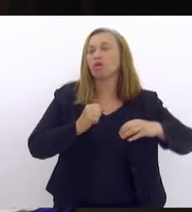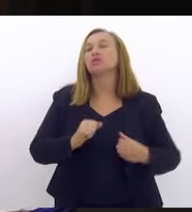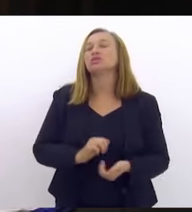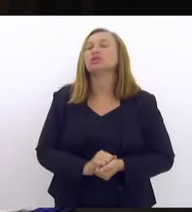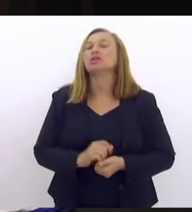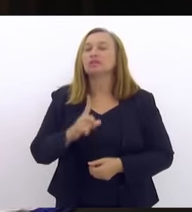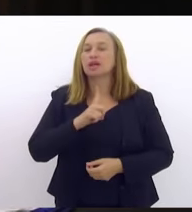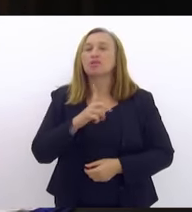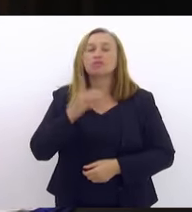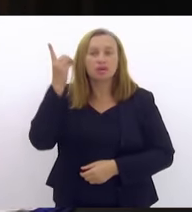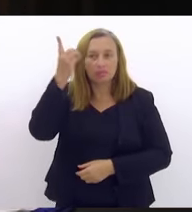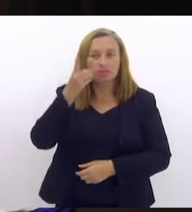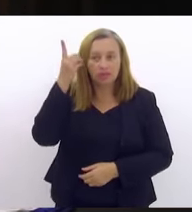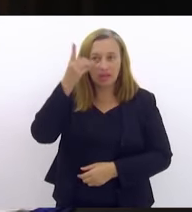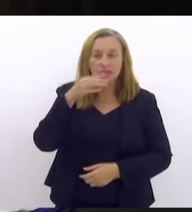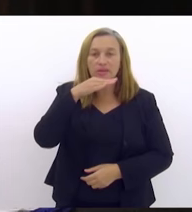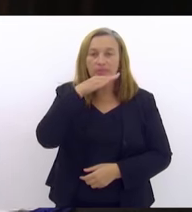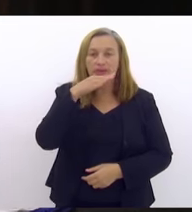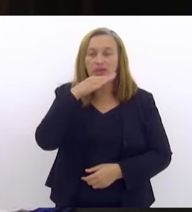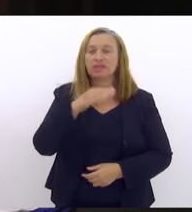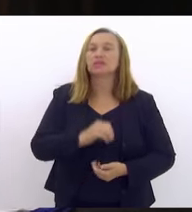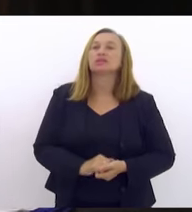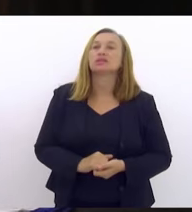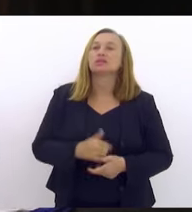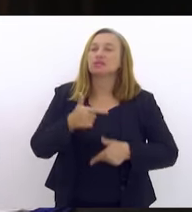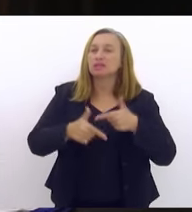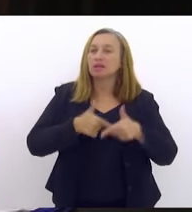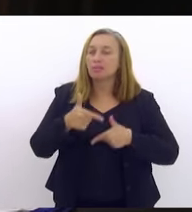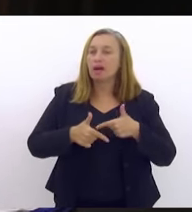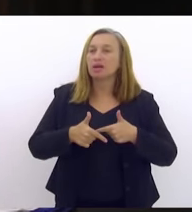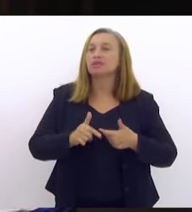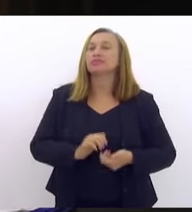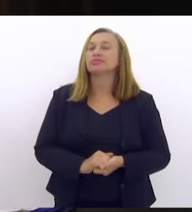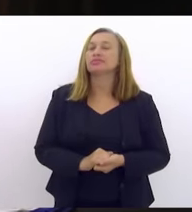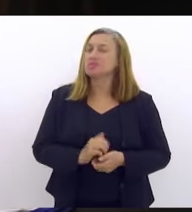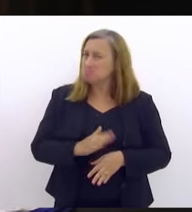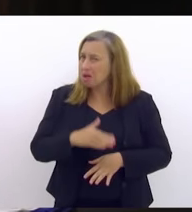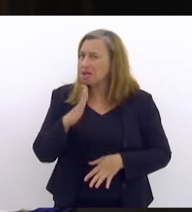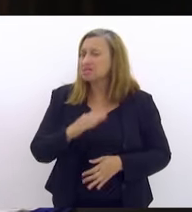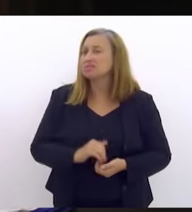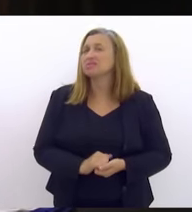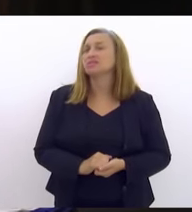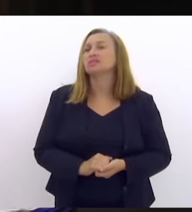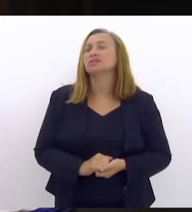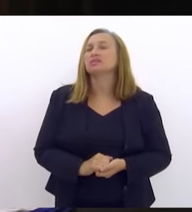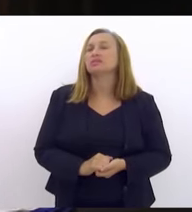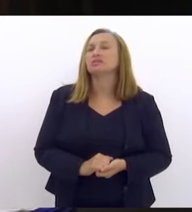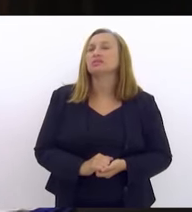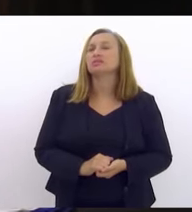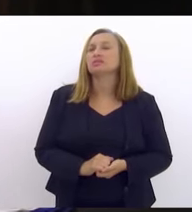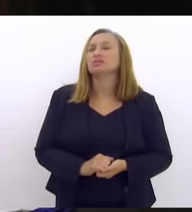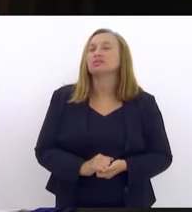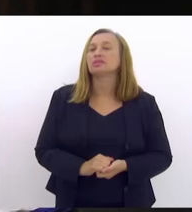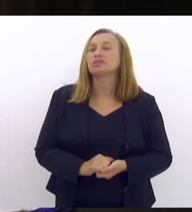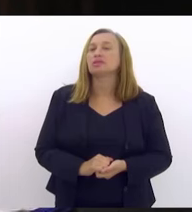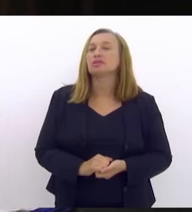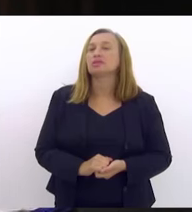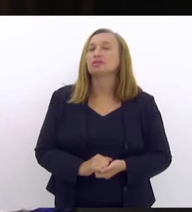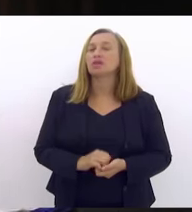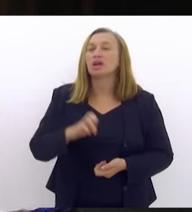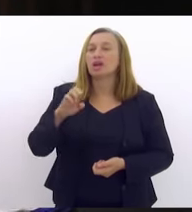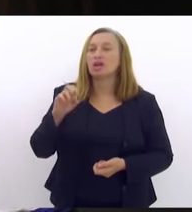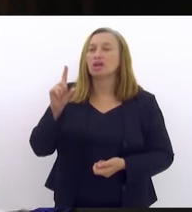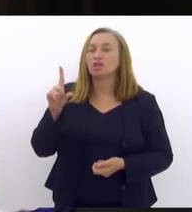um deputado atuante. E mais, eu vi o Edu falar que teve